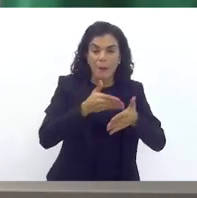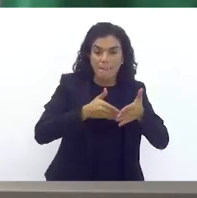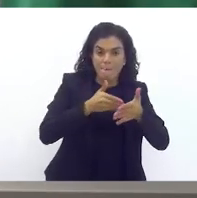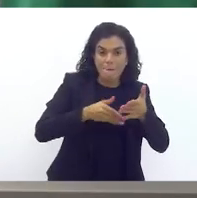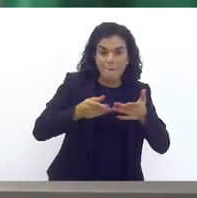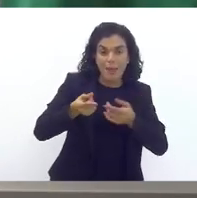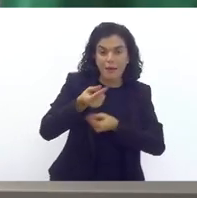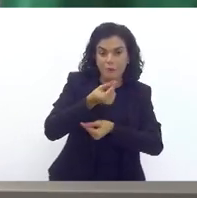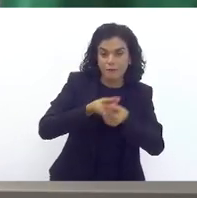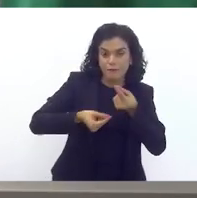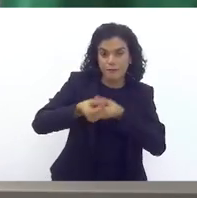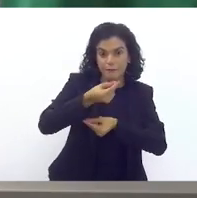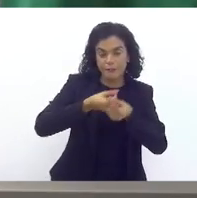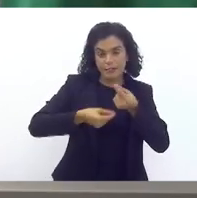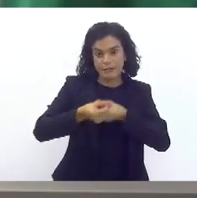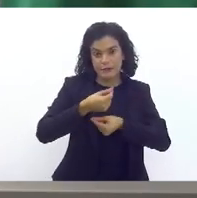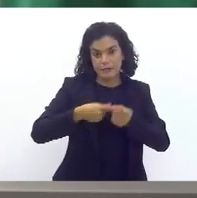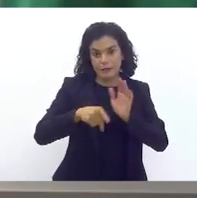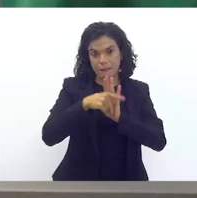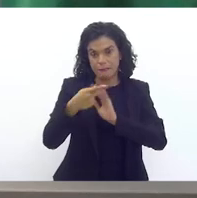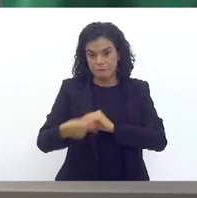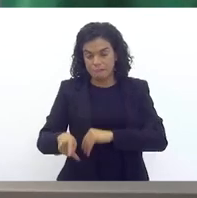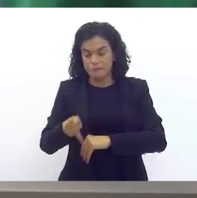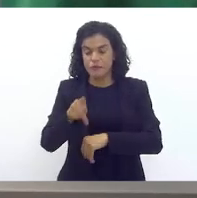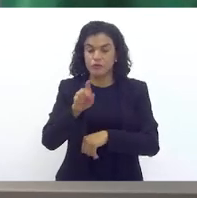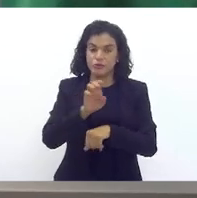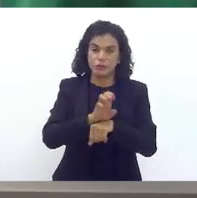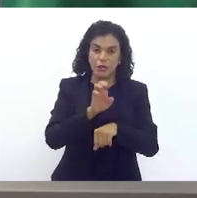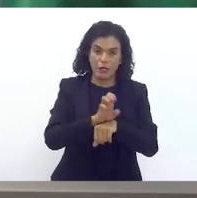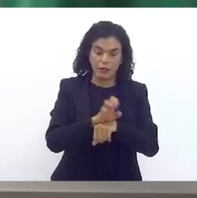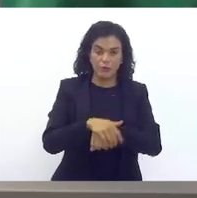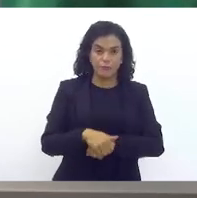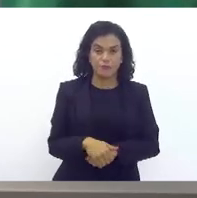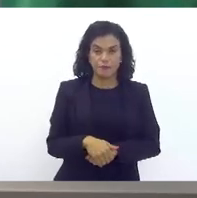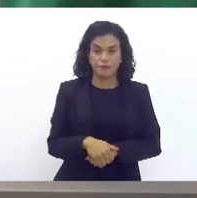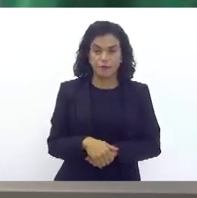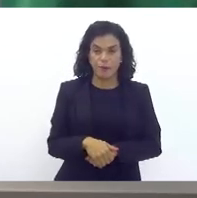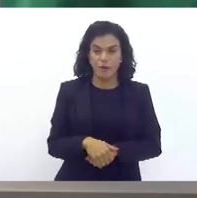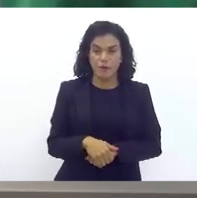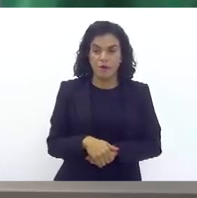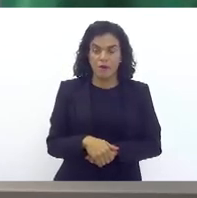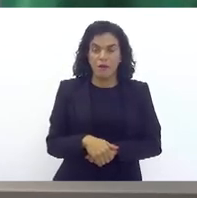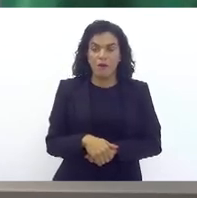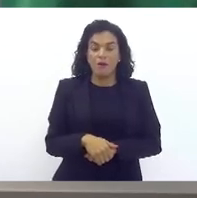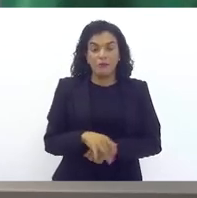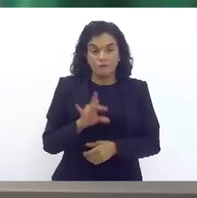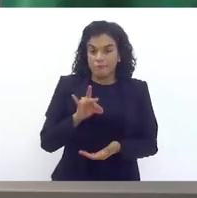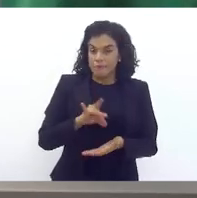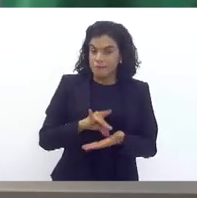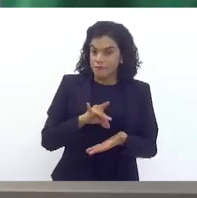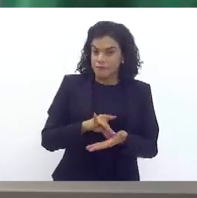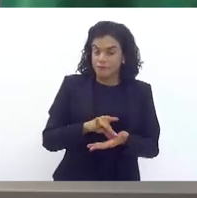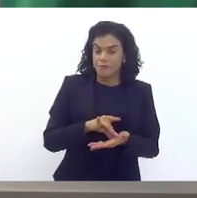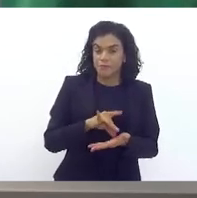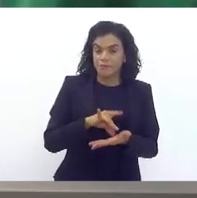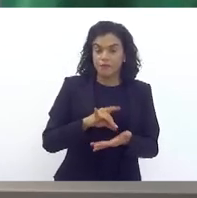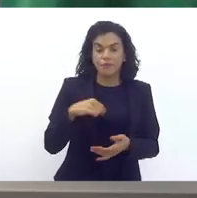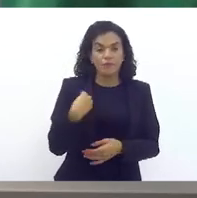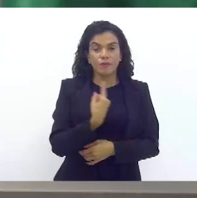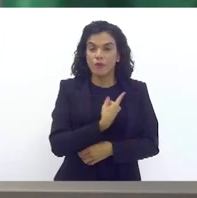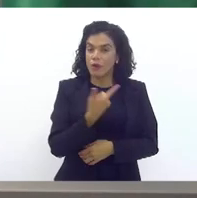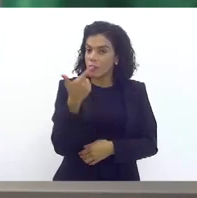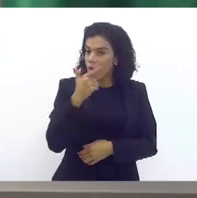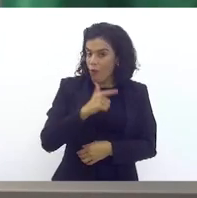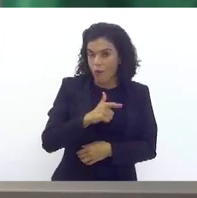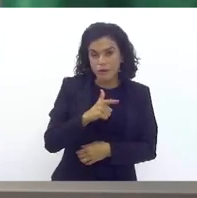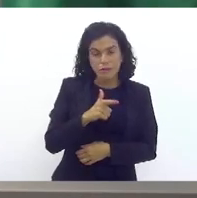viriam a ferir o plano de recuperação fiscal. E fato é que nós não conseguimos